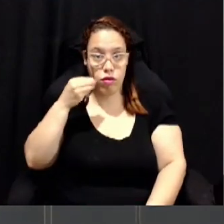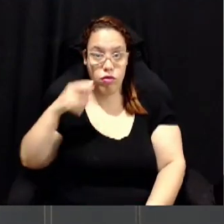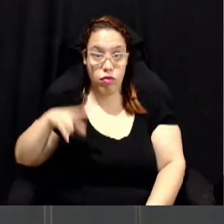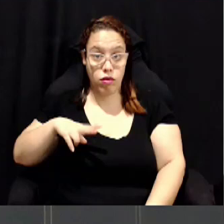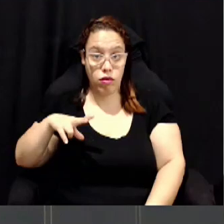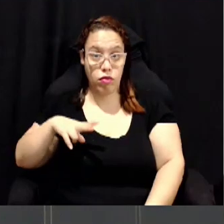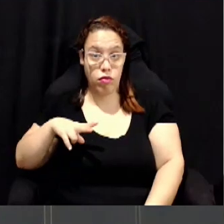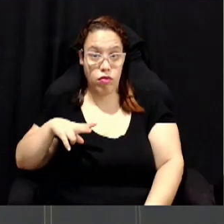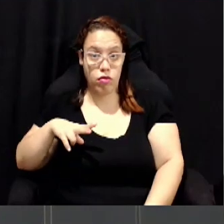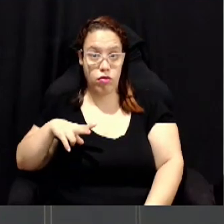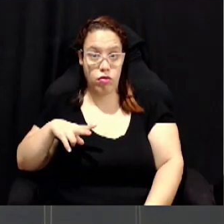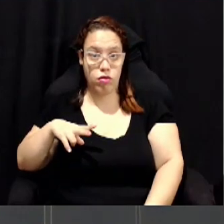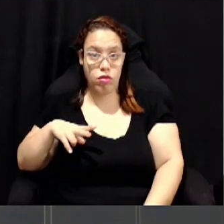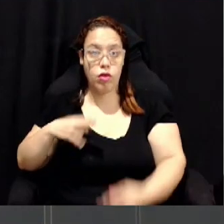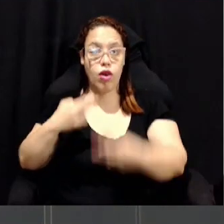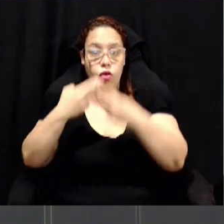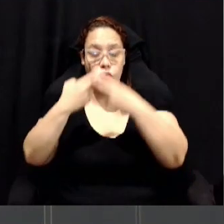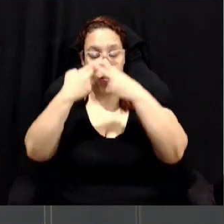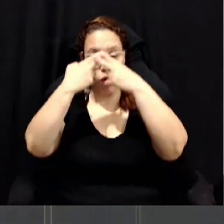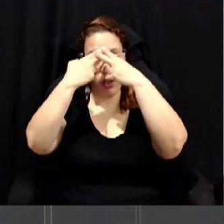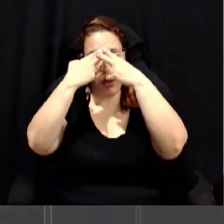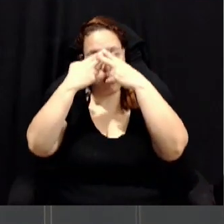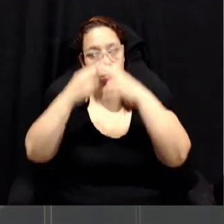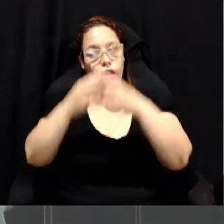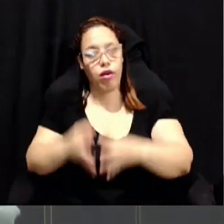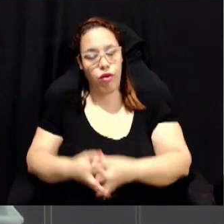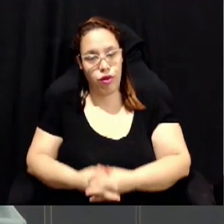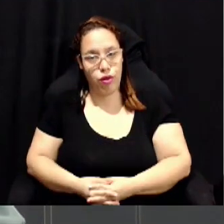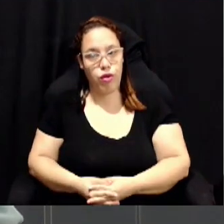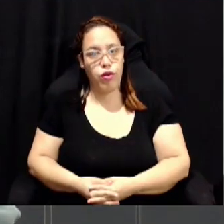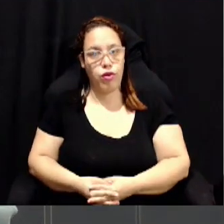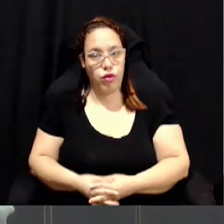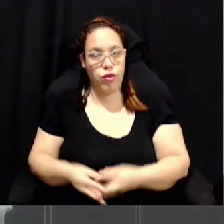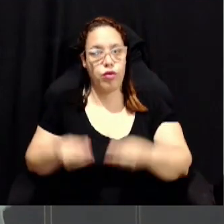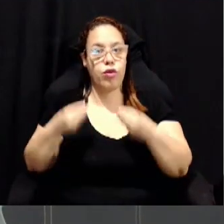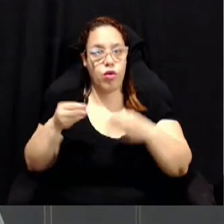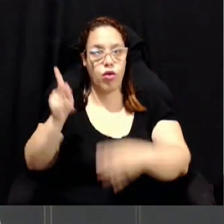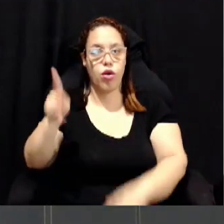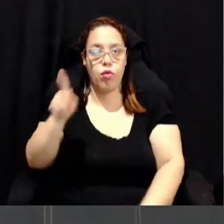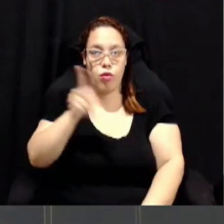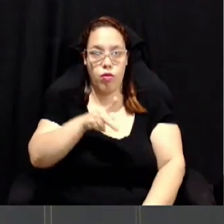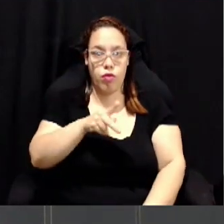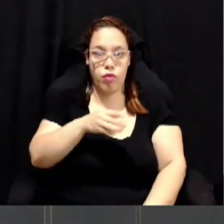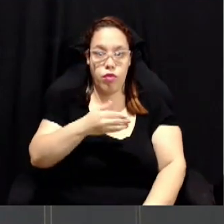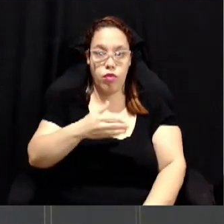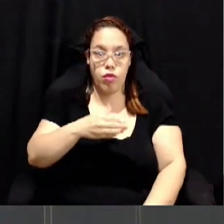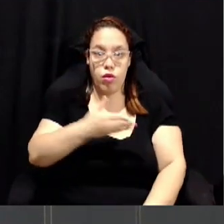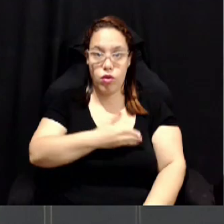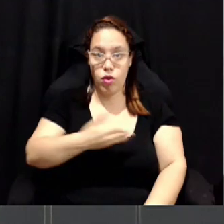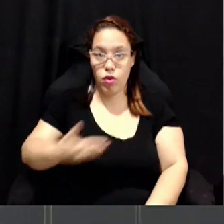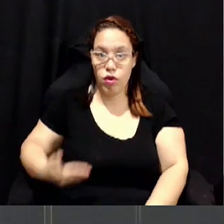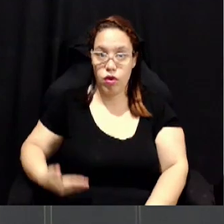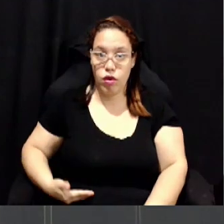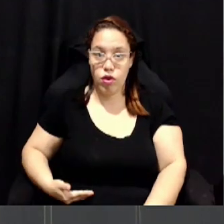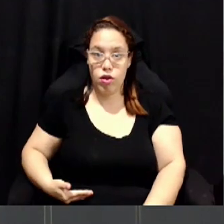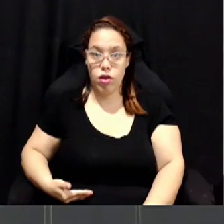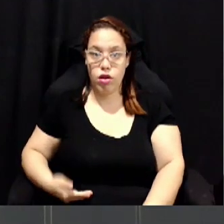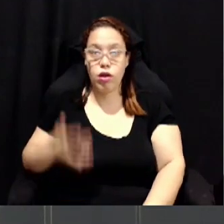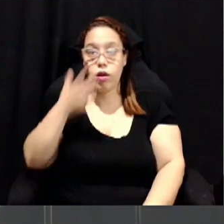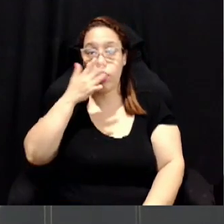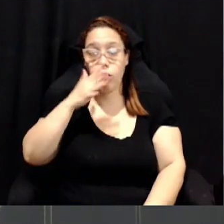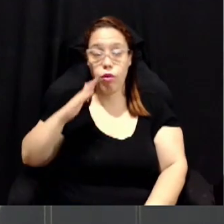bem traumática. Como professora da rede pública, eu pensava assim, bom, rede pública tem muita criança, minha